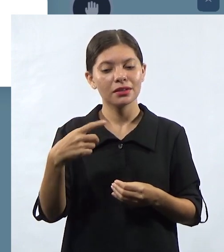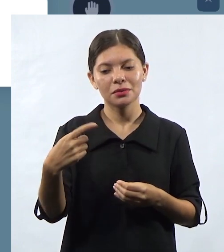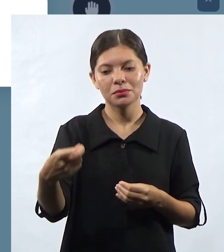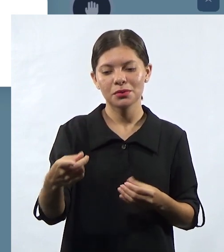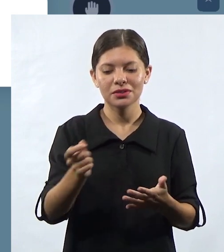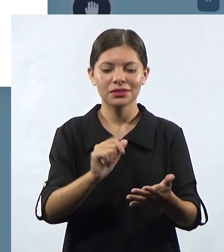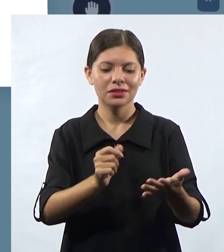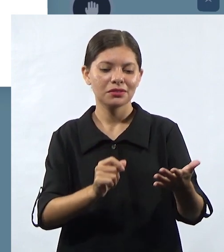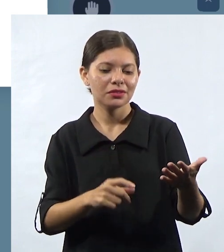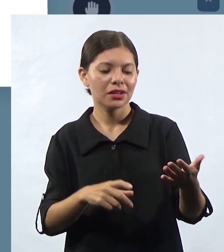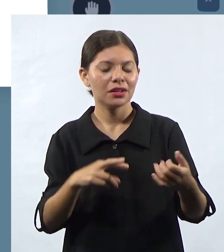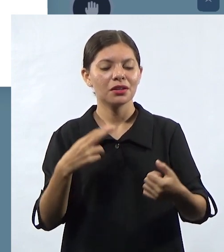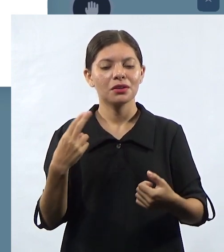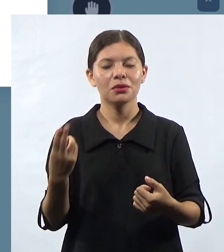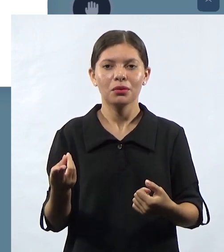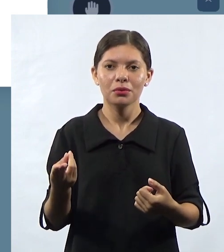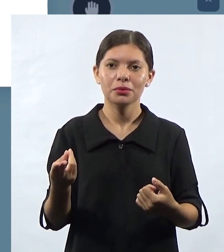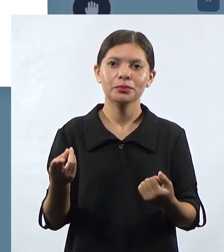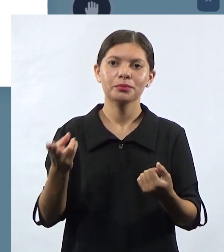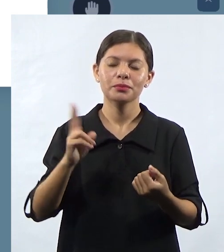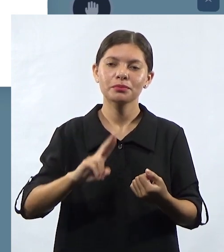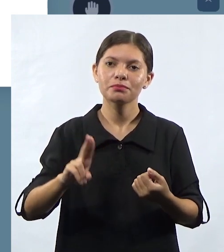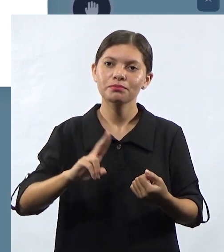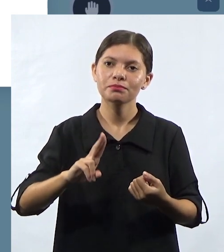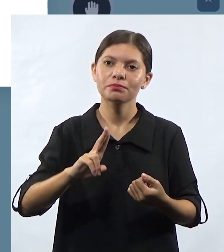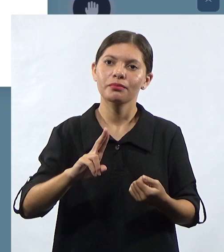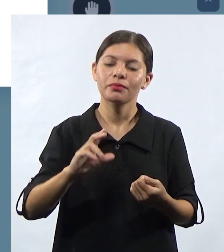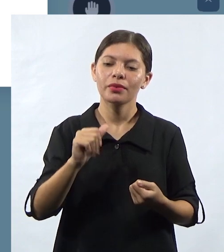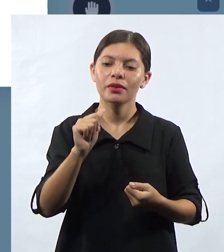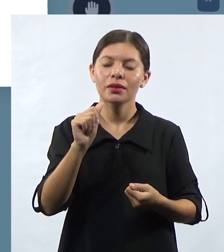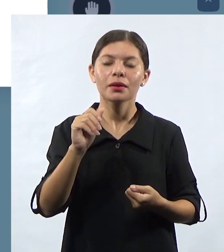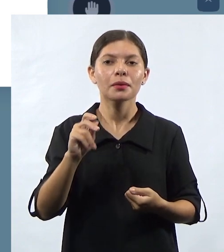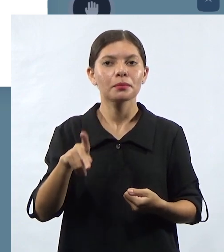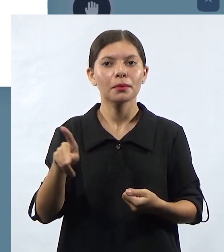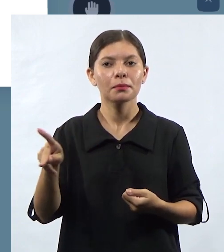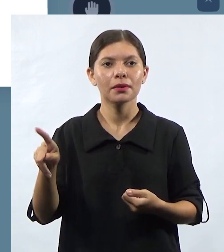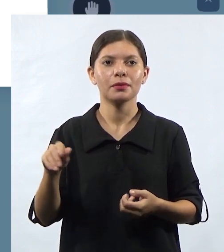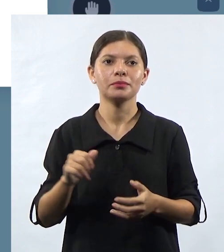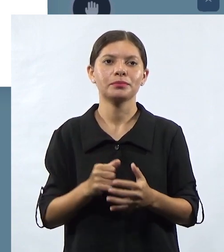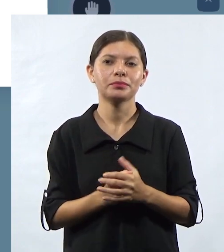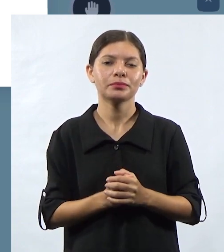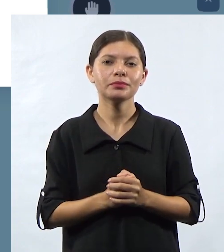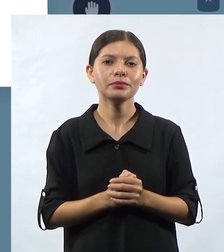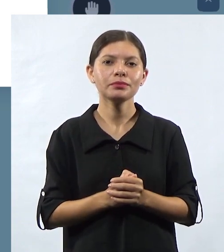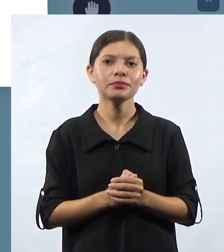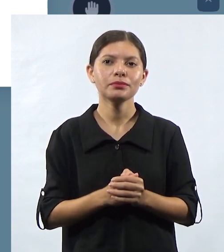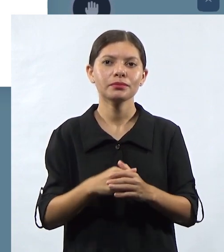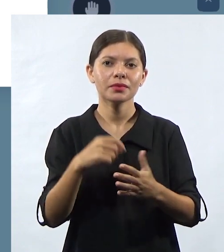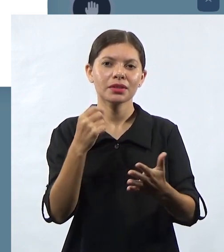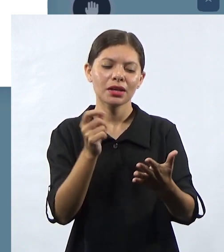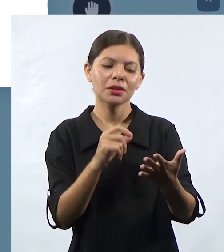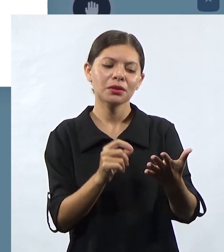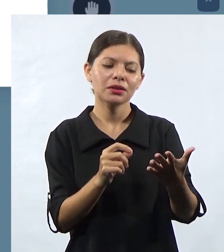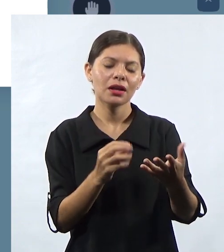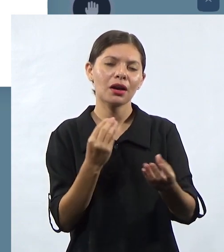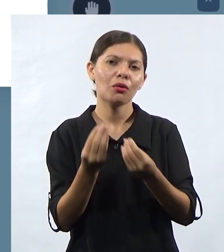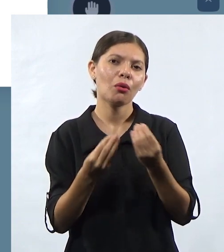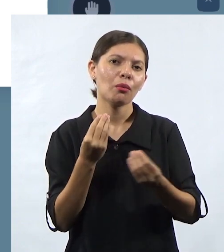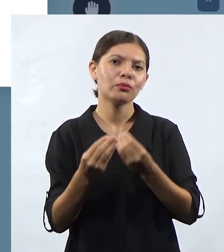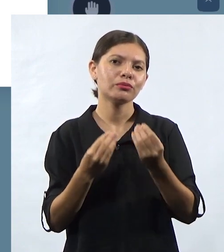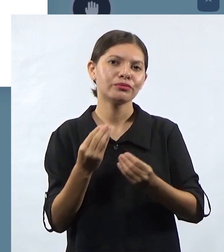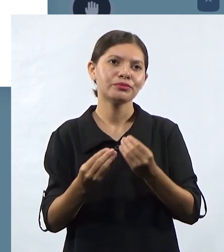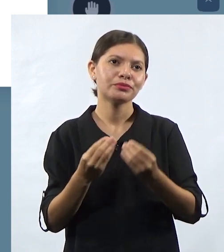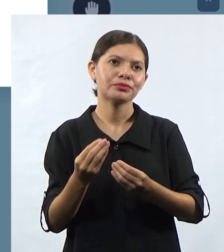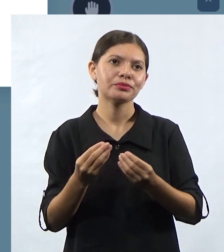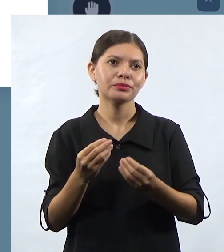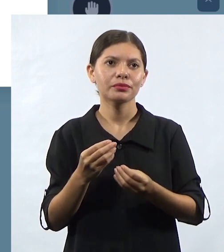vai usar um aplicativo? A gente vai usar... né? A gente vai anotar, então. Como que a gente vai anotar? A gente vai anotar no papel e caneta? A gente vai anotar